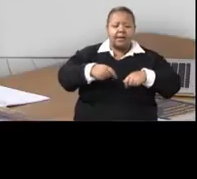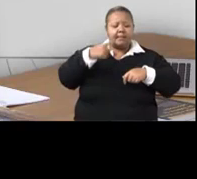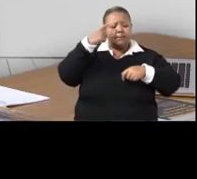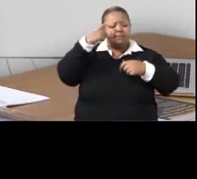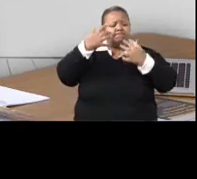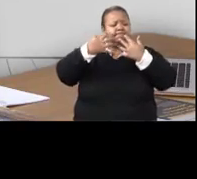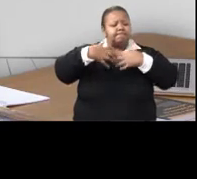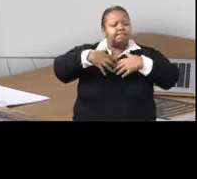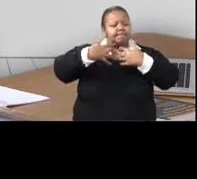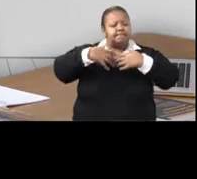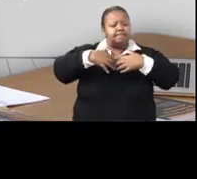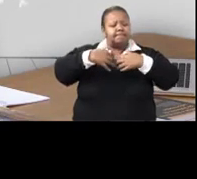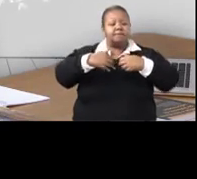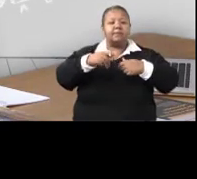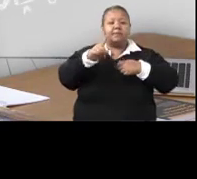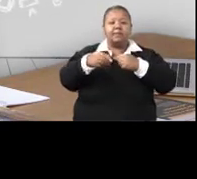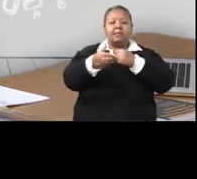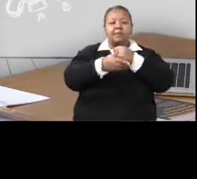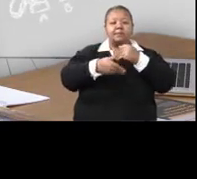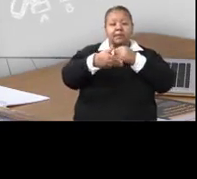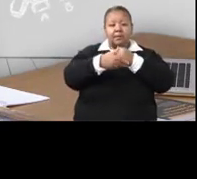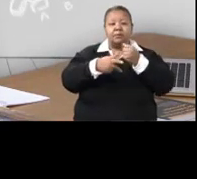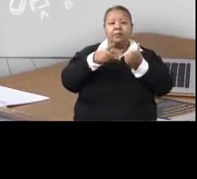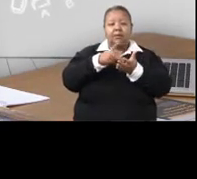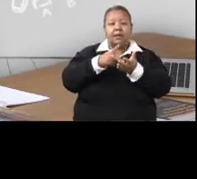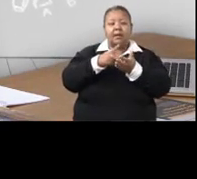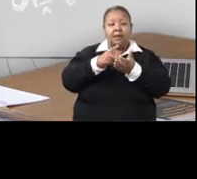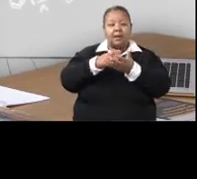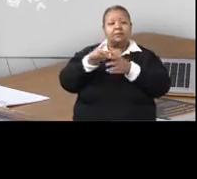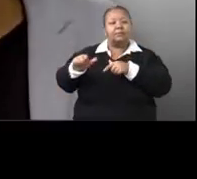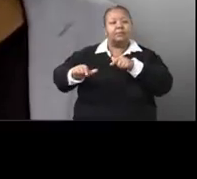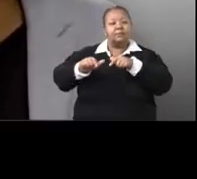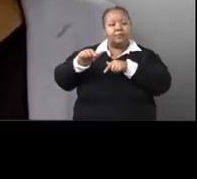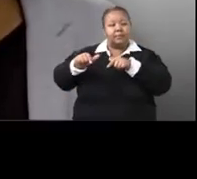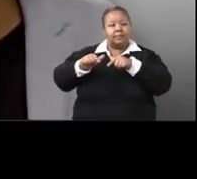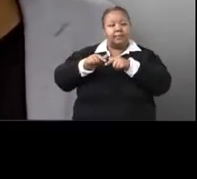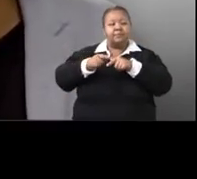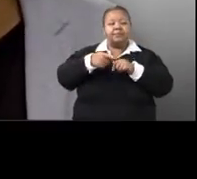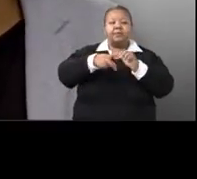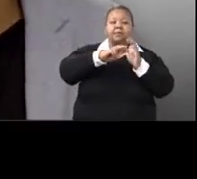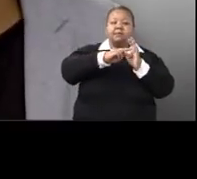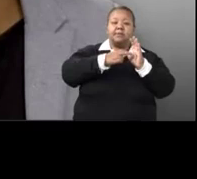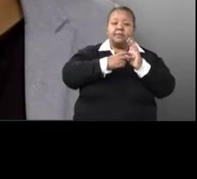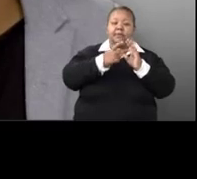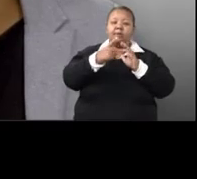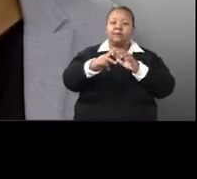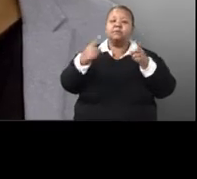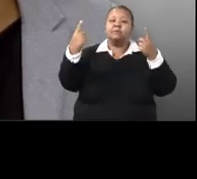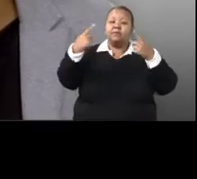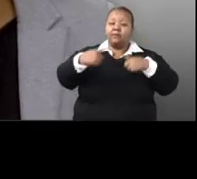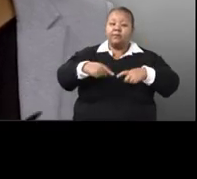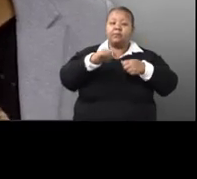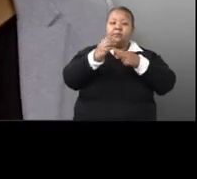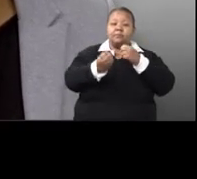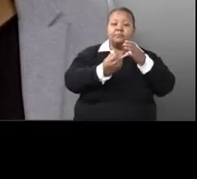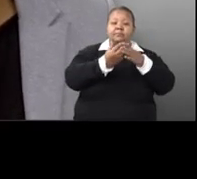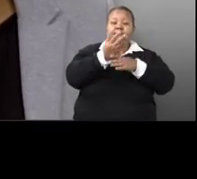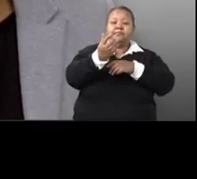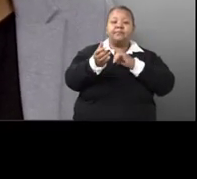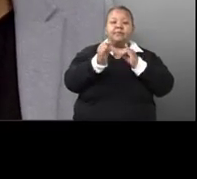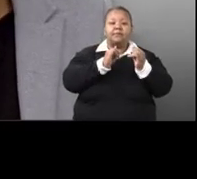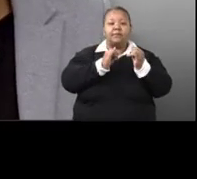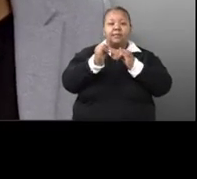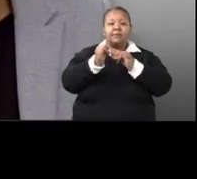problematizar a situação apresentada, que são baseadas na realidade de mercado. E isso significa que seu desafio foi elaborado com base